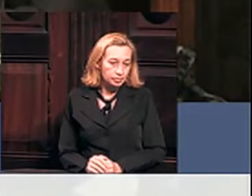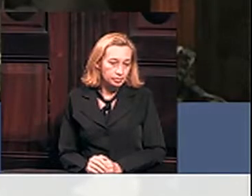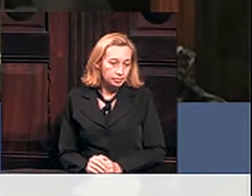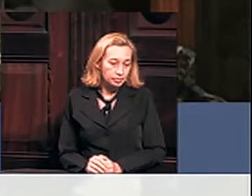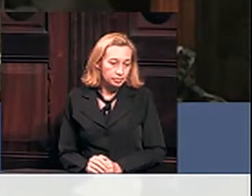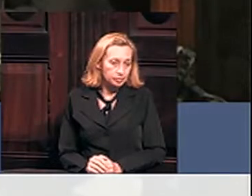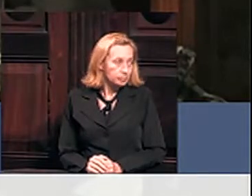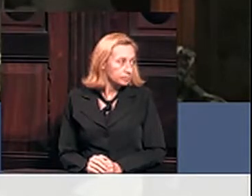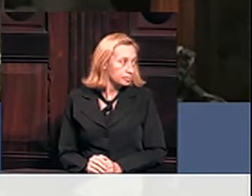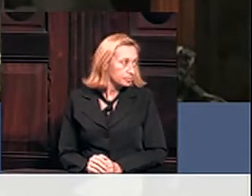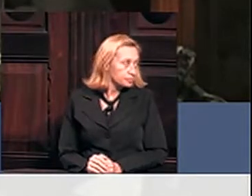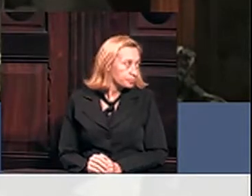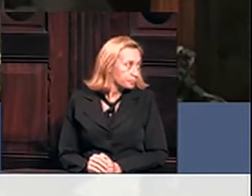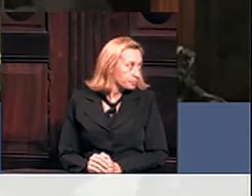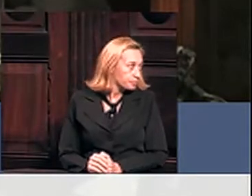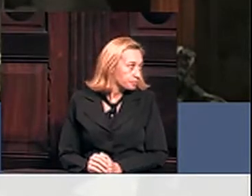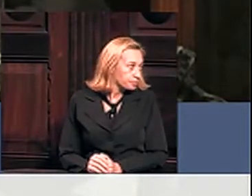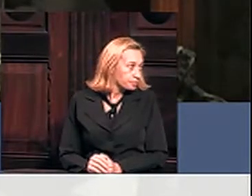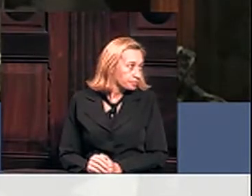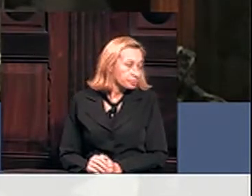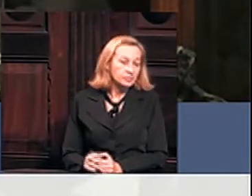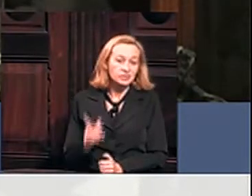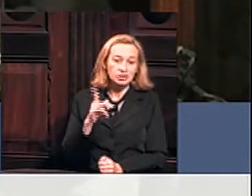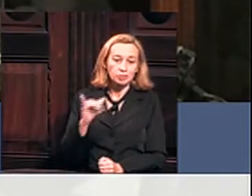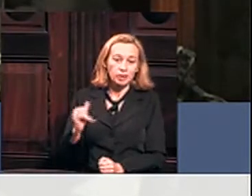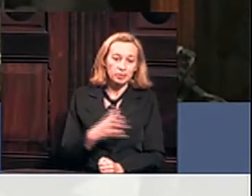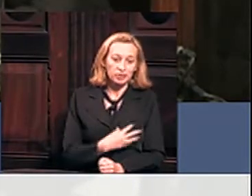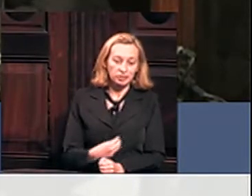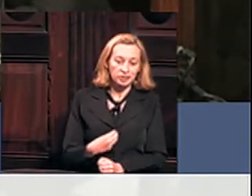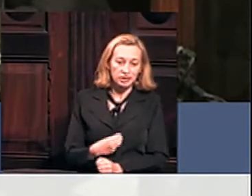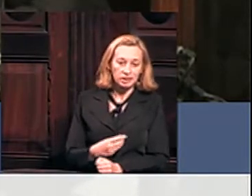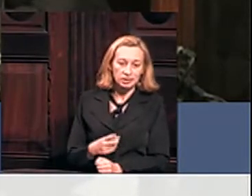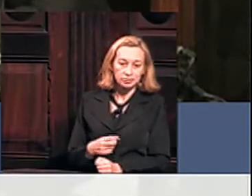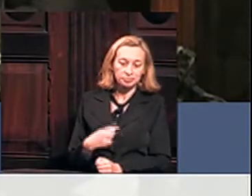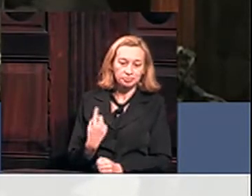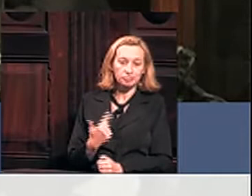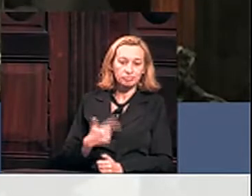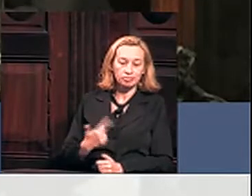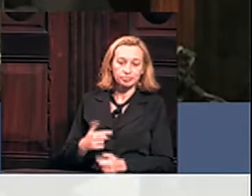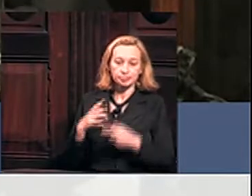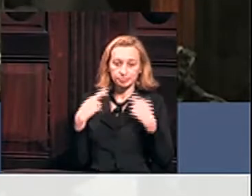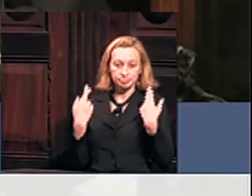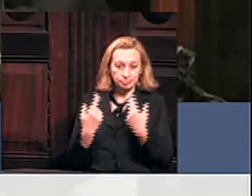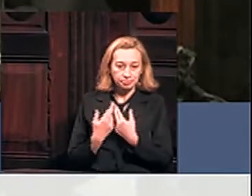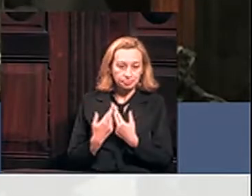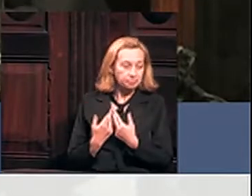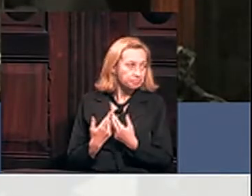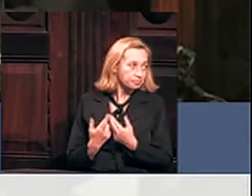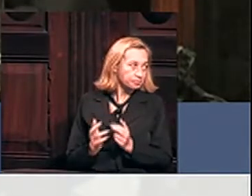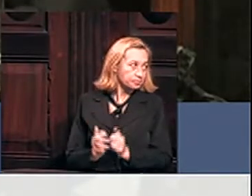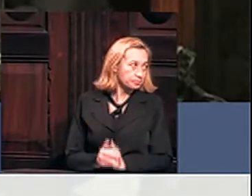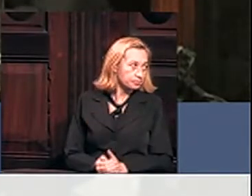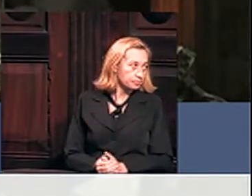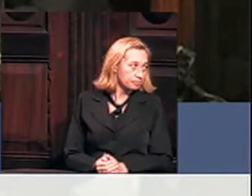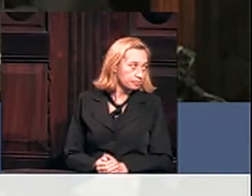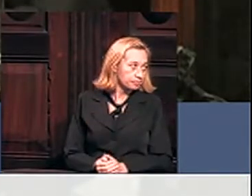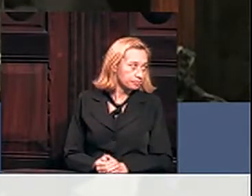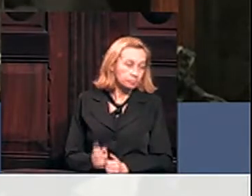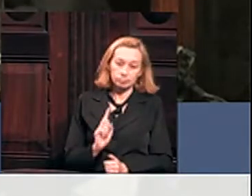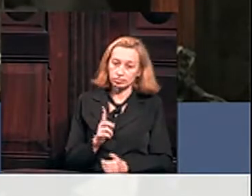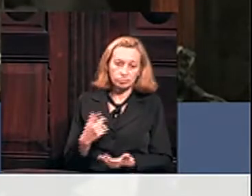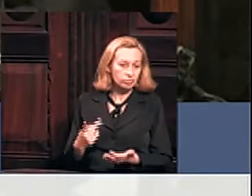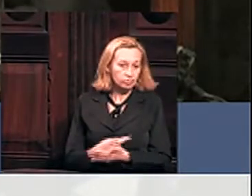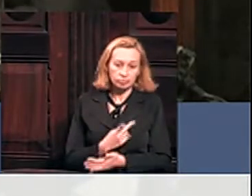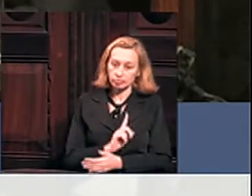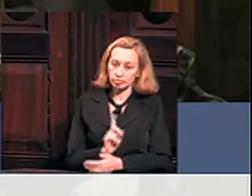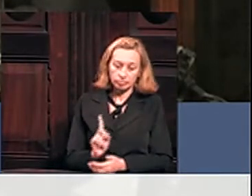deputado Lazzaroni, de pai para filho, nós prejudicamos a segunda sessão extraordinária, então já retirei de pauta, não vai acontecer mais,